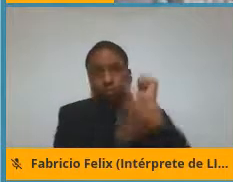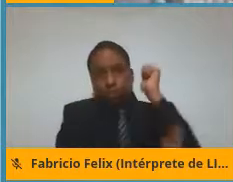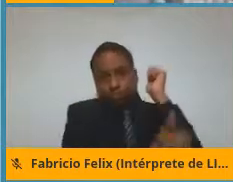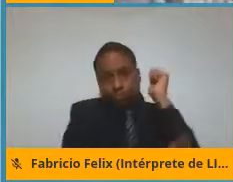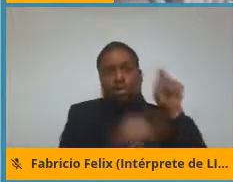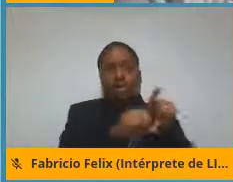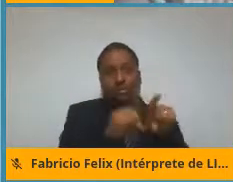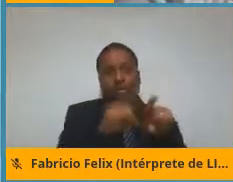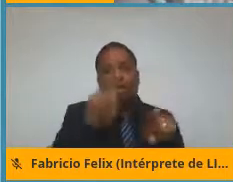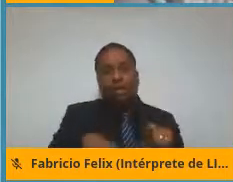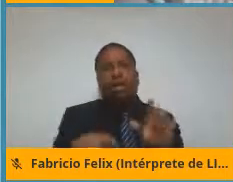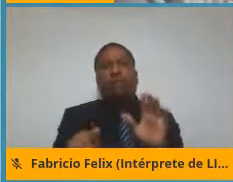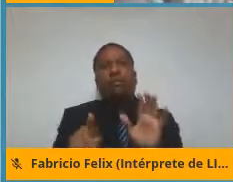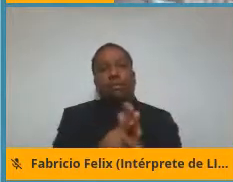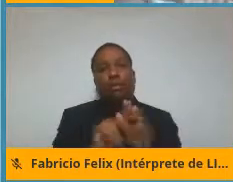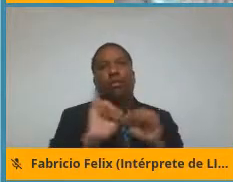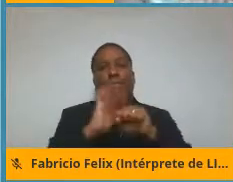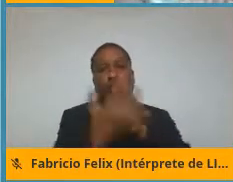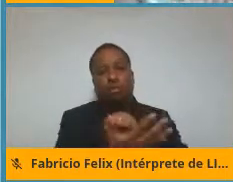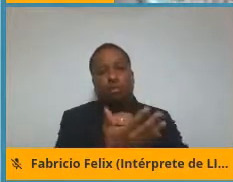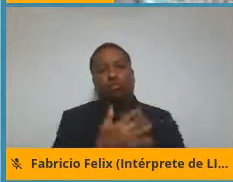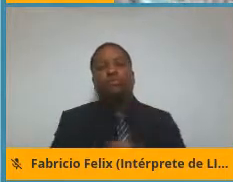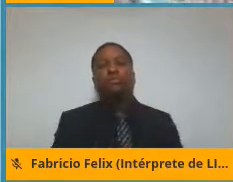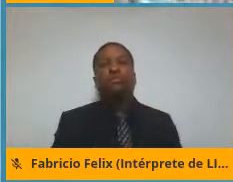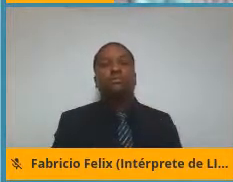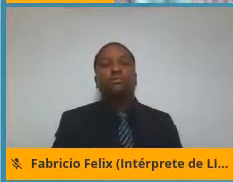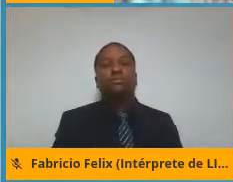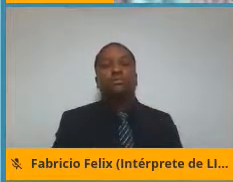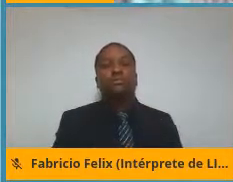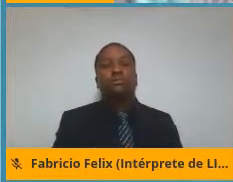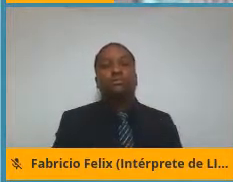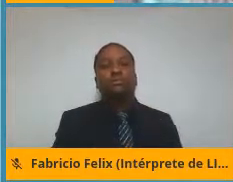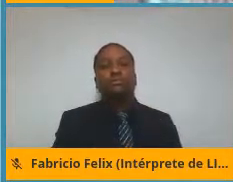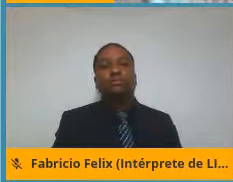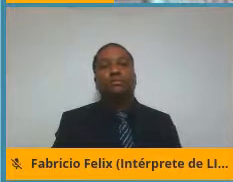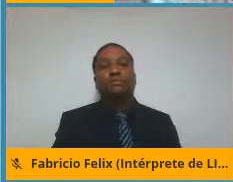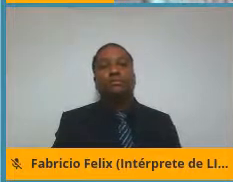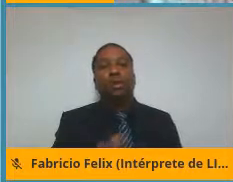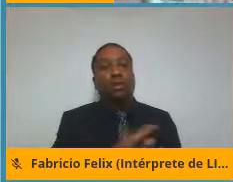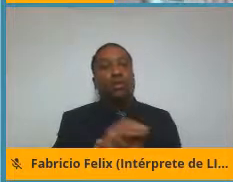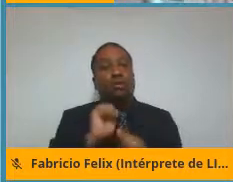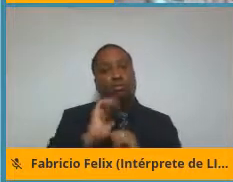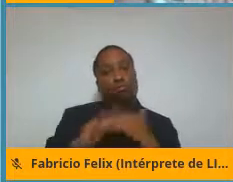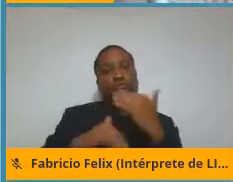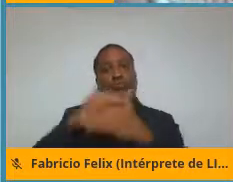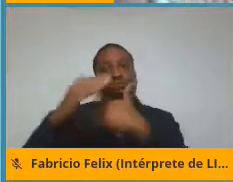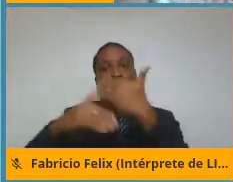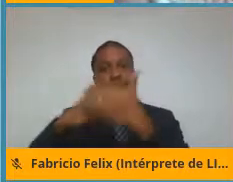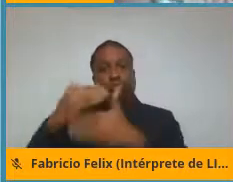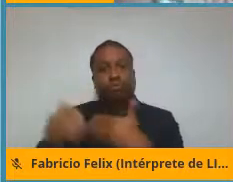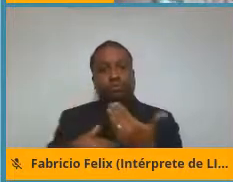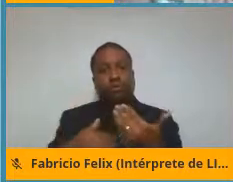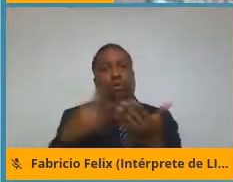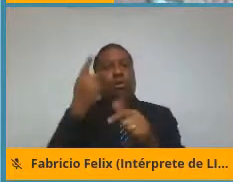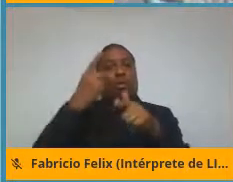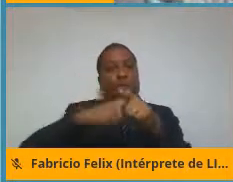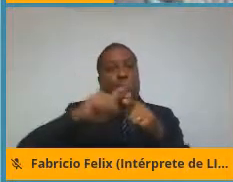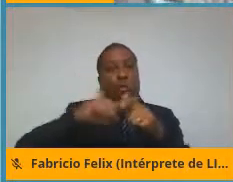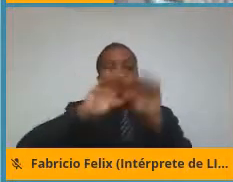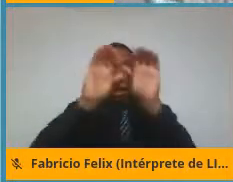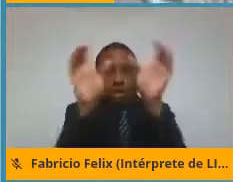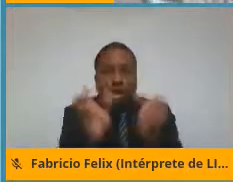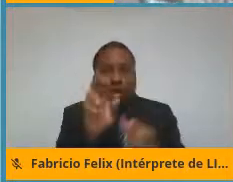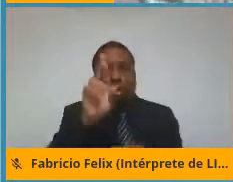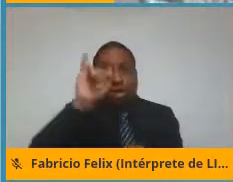comum do COVID também. Alguns pacientes podem evoluir para insuficiência renal aguda, a gente tem visto os pacientes